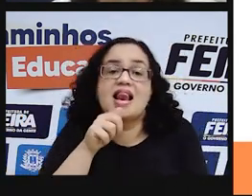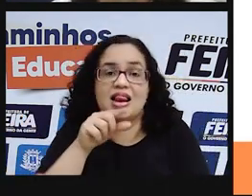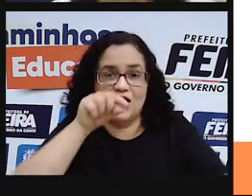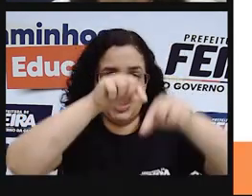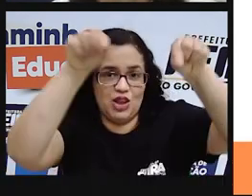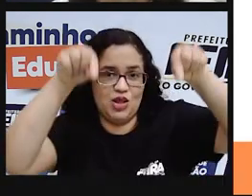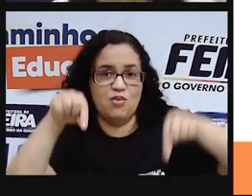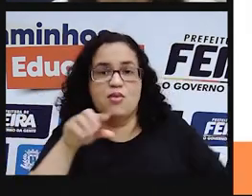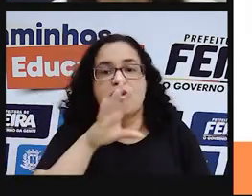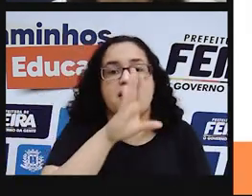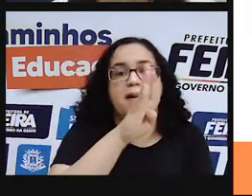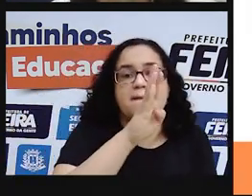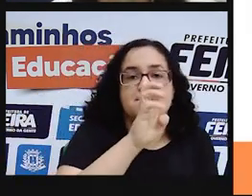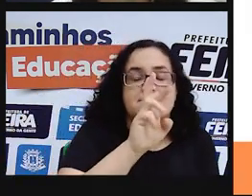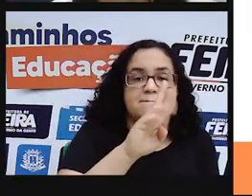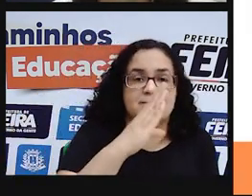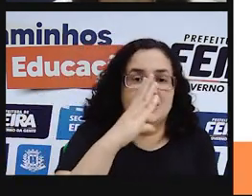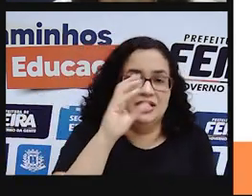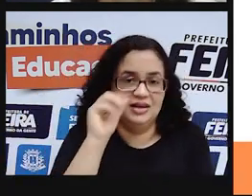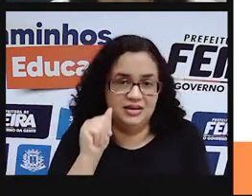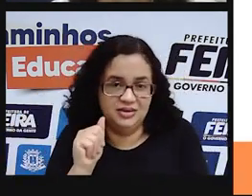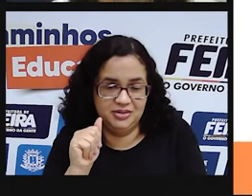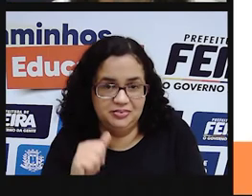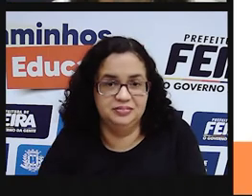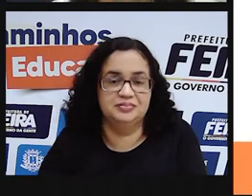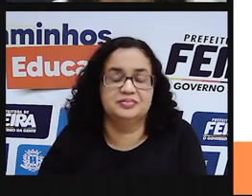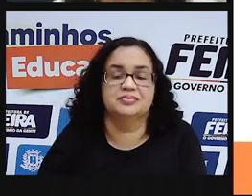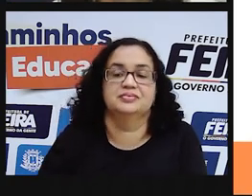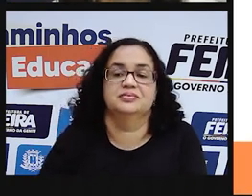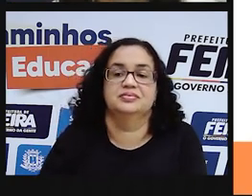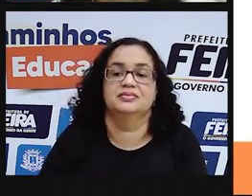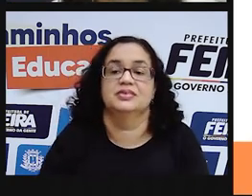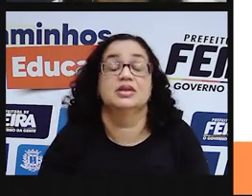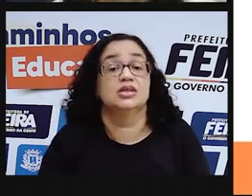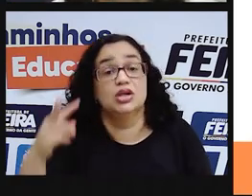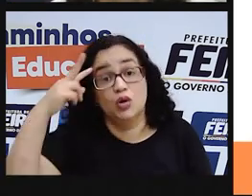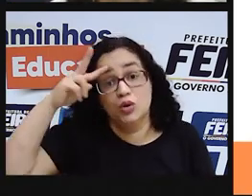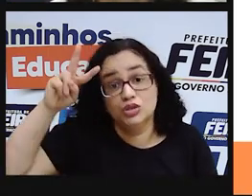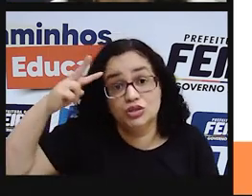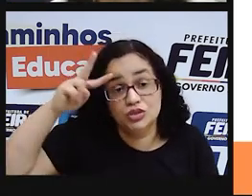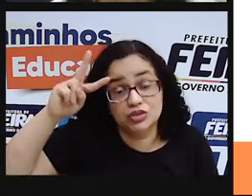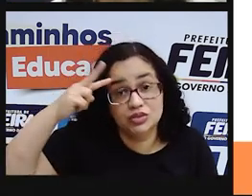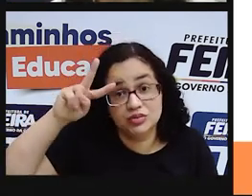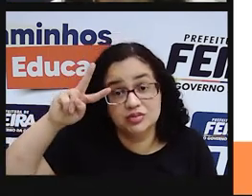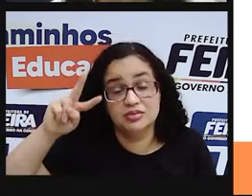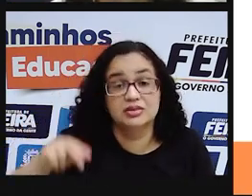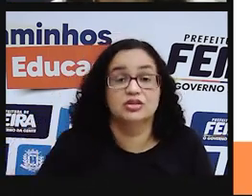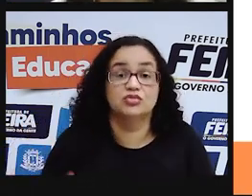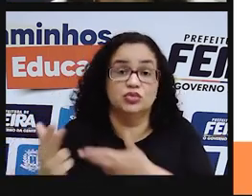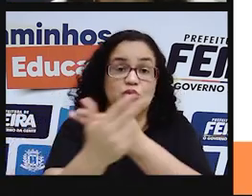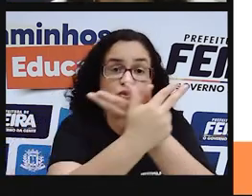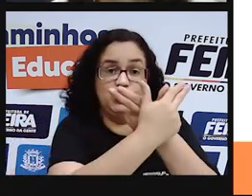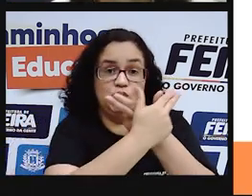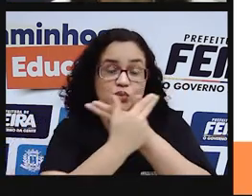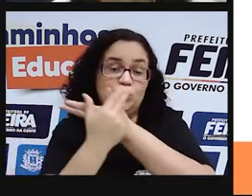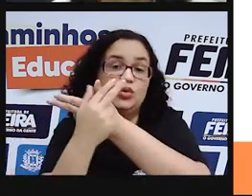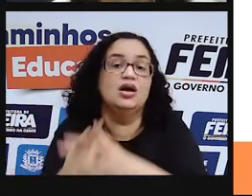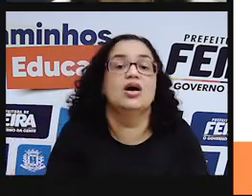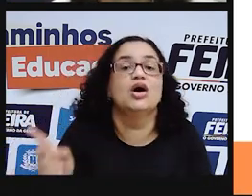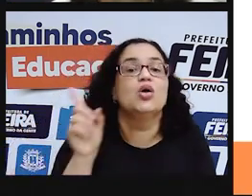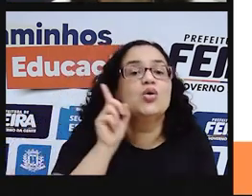Lagoa de berreca tinha sido alvo aí de homens Pois é como tá a história que foi um satélite americano